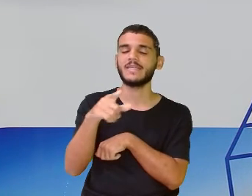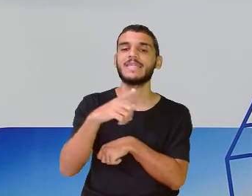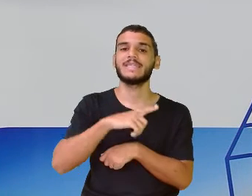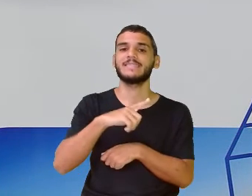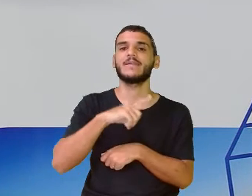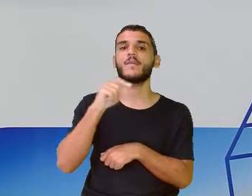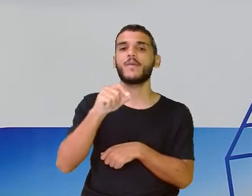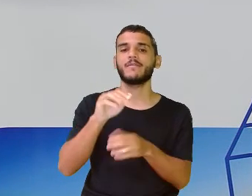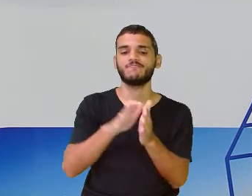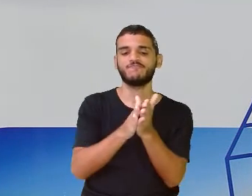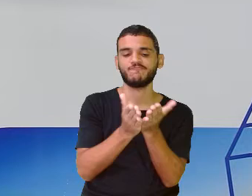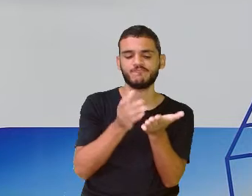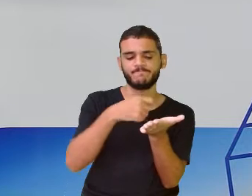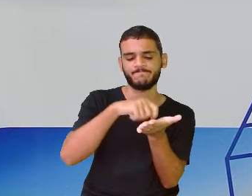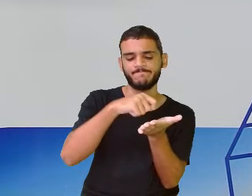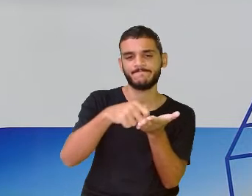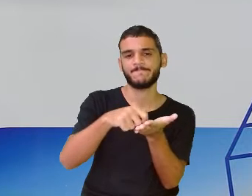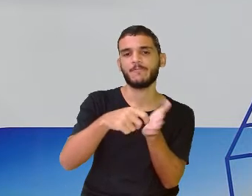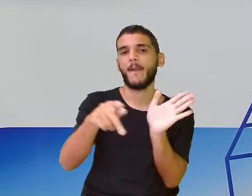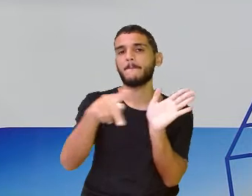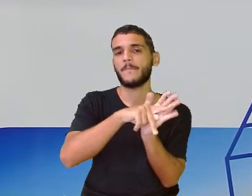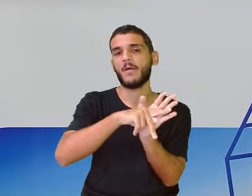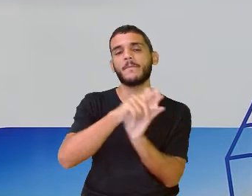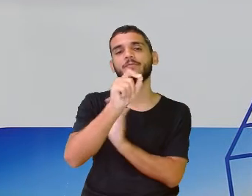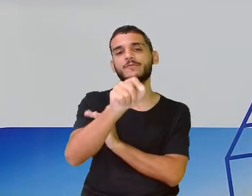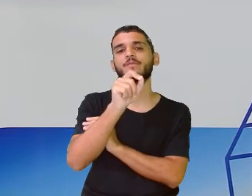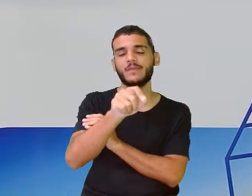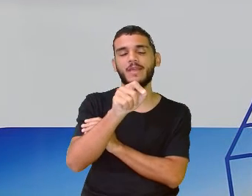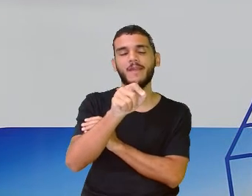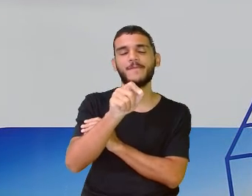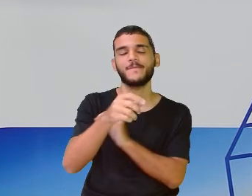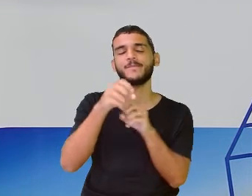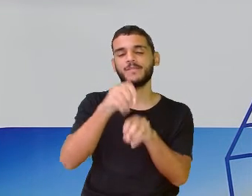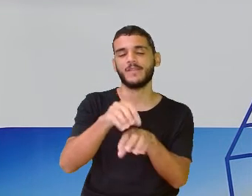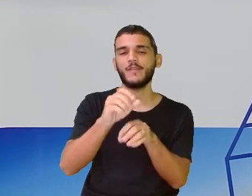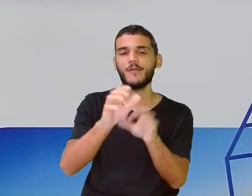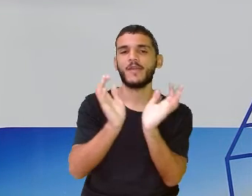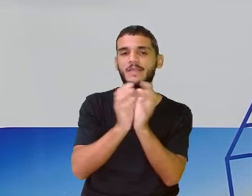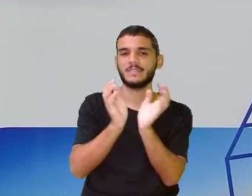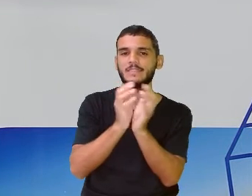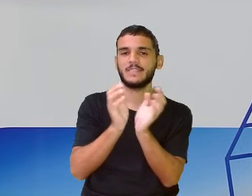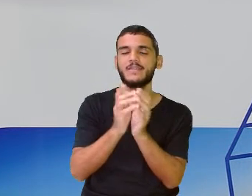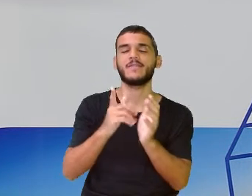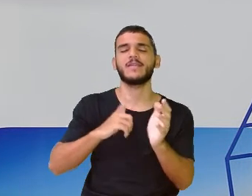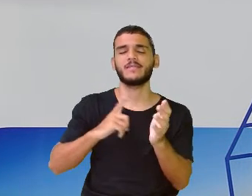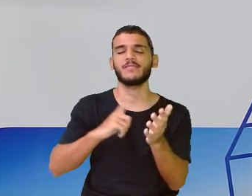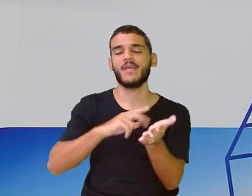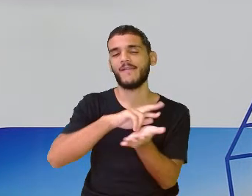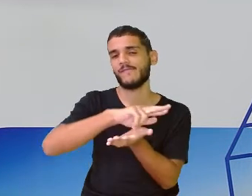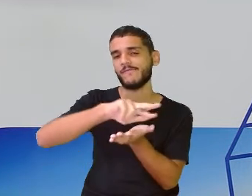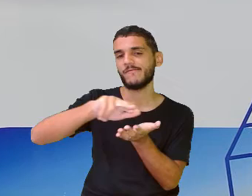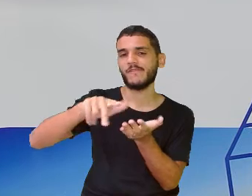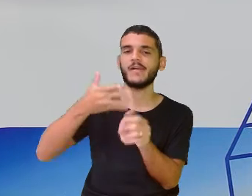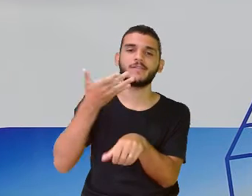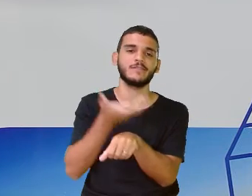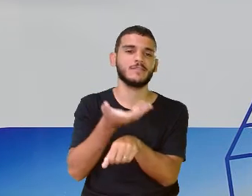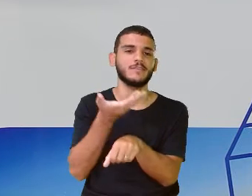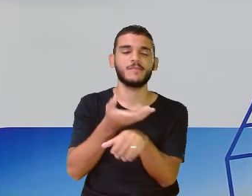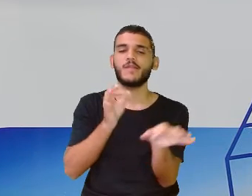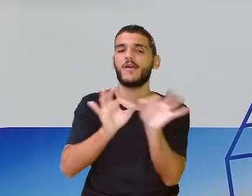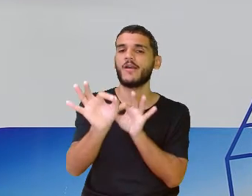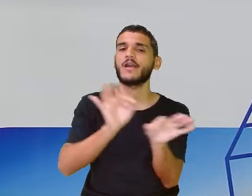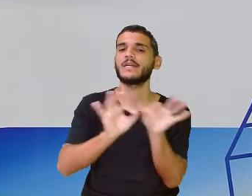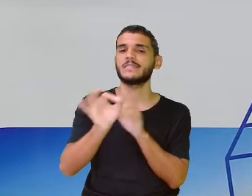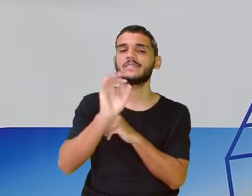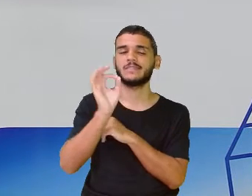exclusivo, quem sabe, para Educa Recife. Se seu caderno é de matéria, você pode reservar uma das matérias para as aulas aqui do Educa e vai